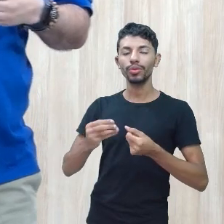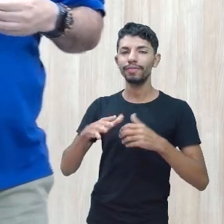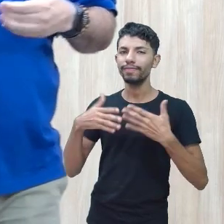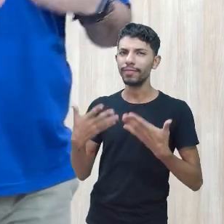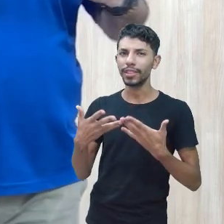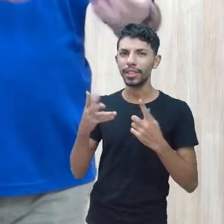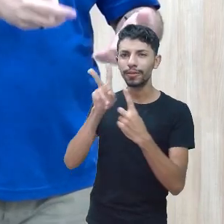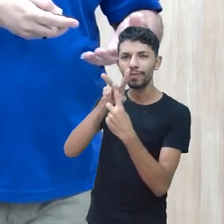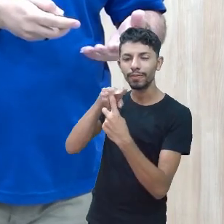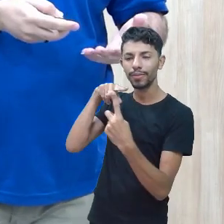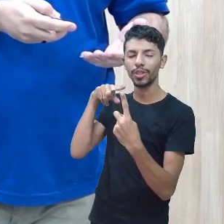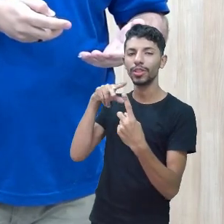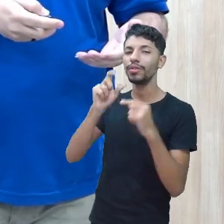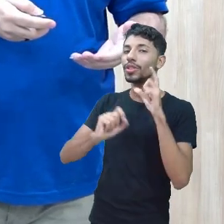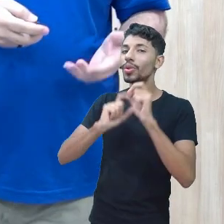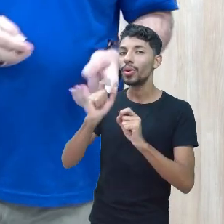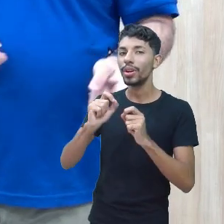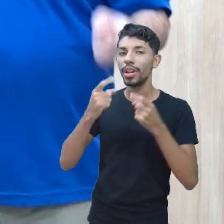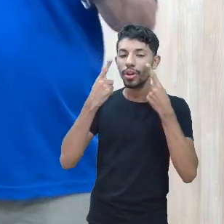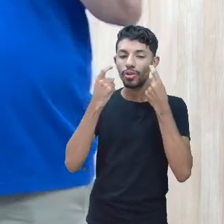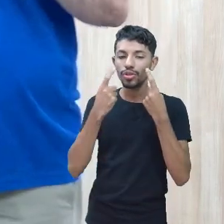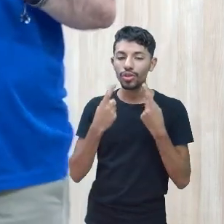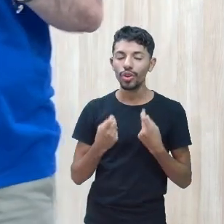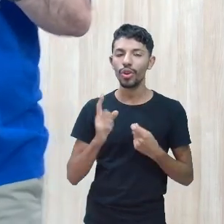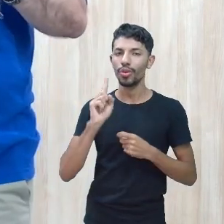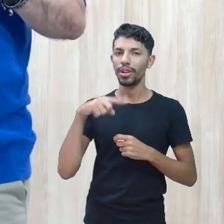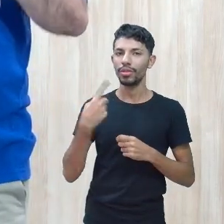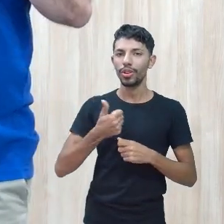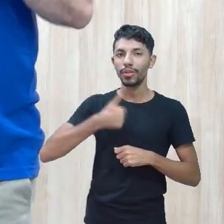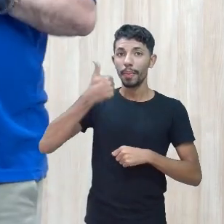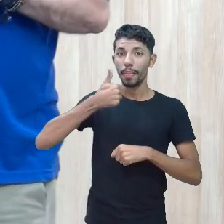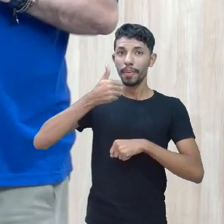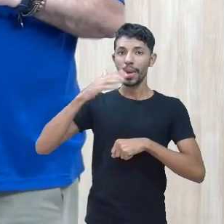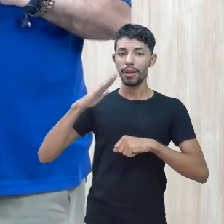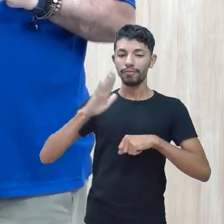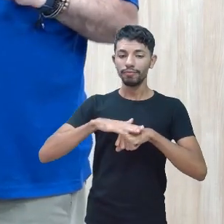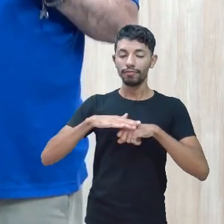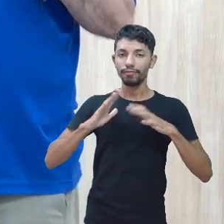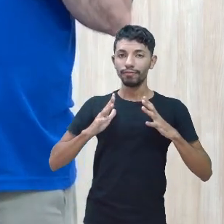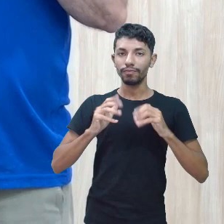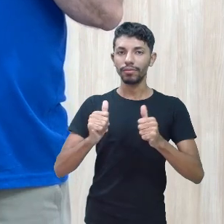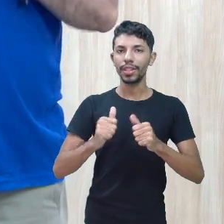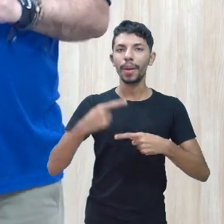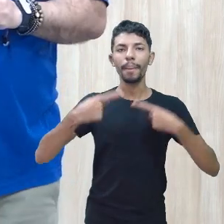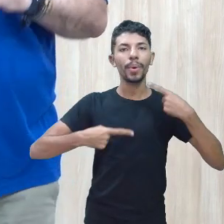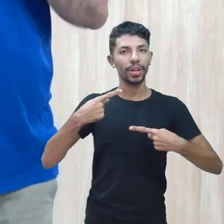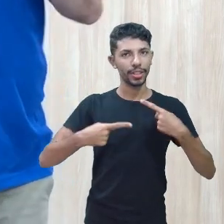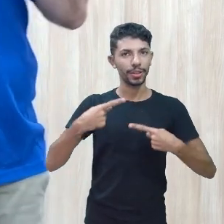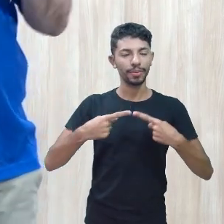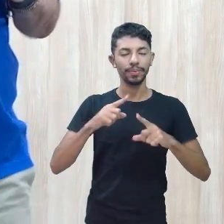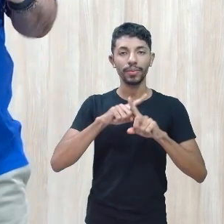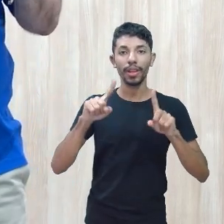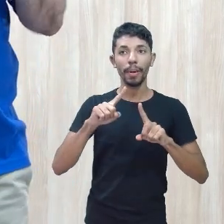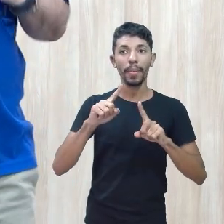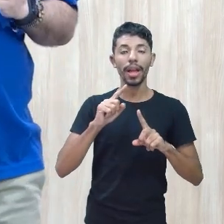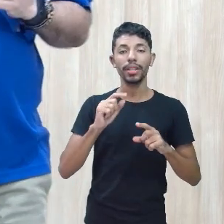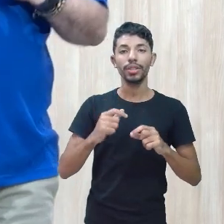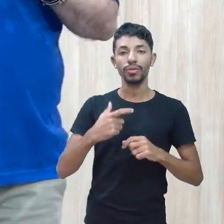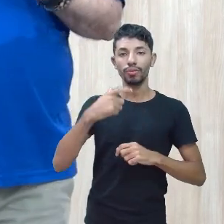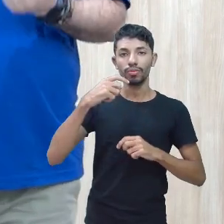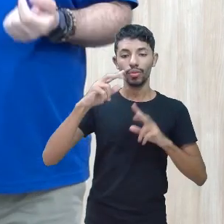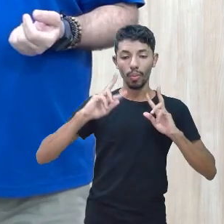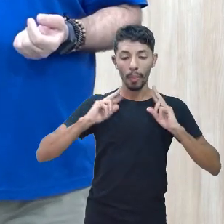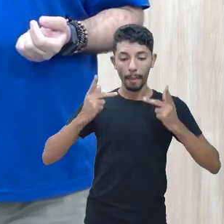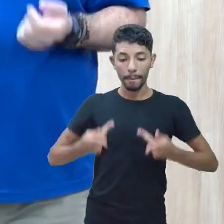o choro é o nosso primeiro ato político. Mas o ser humano, segundo Aristóteles, ele é um animal político